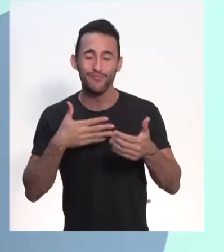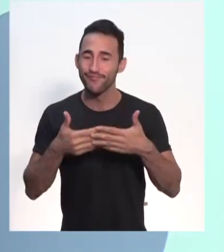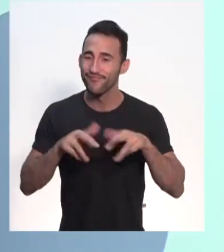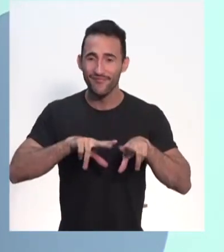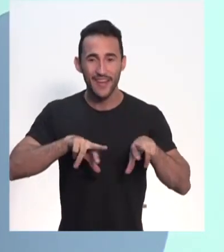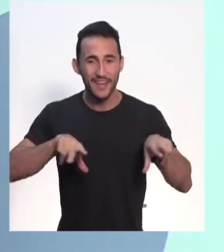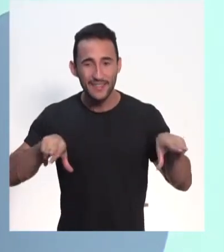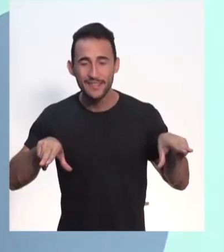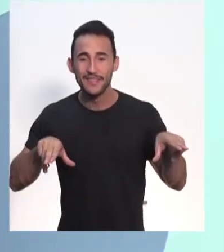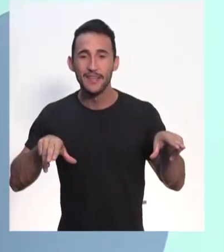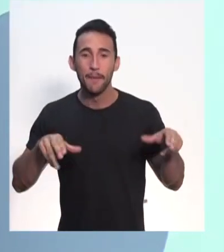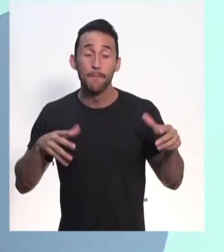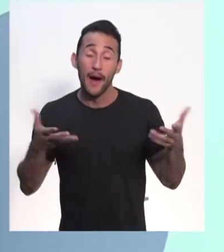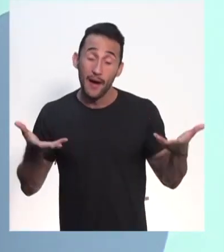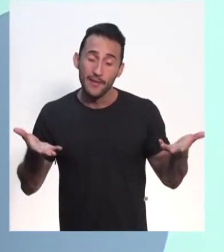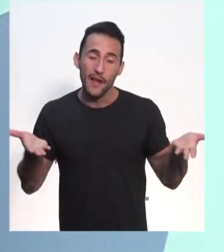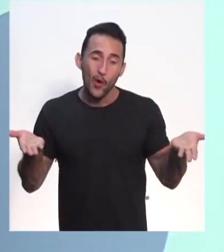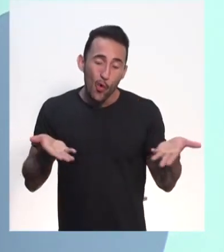Em educação física,